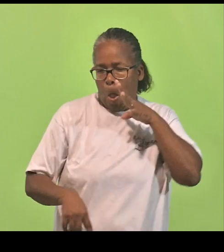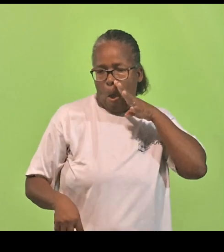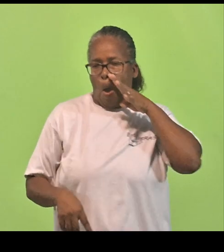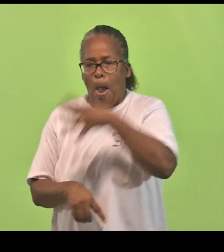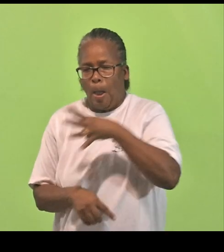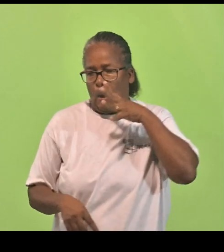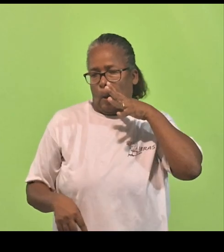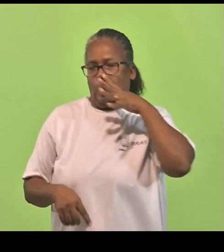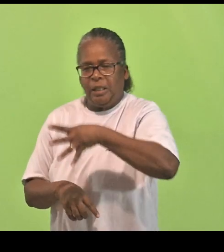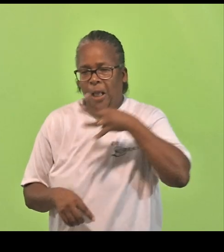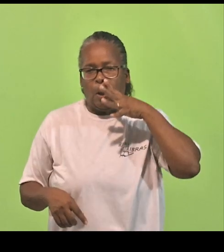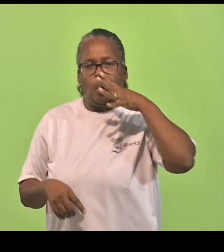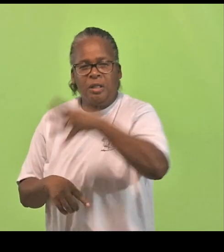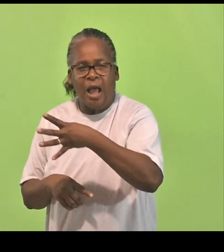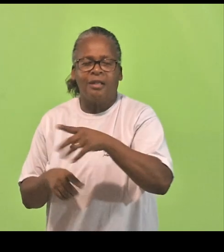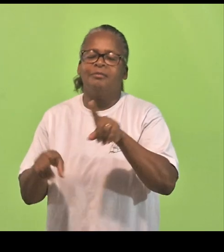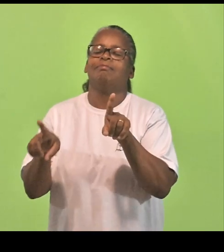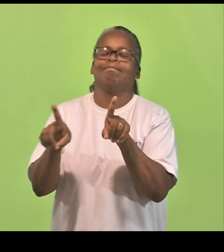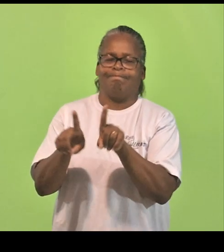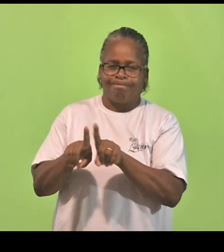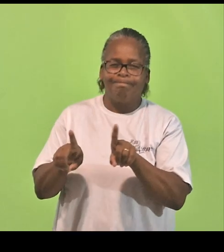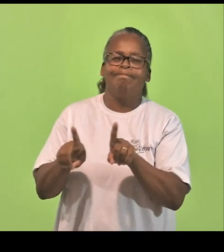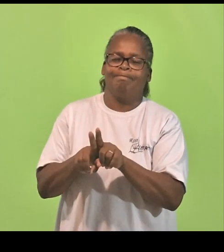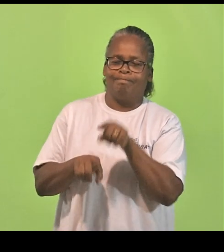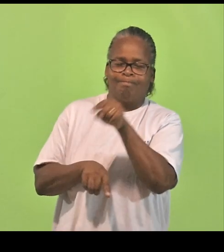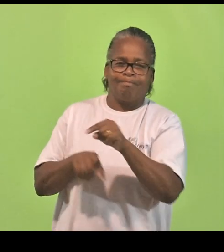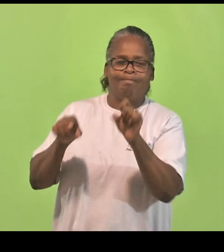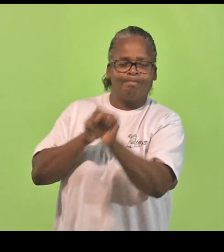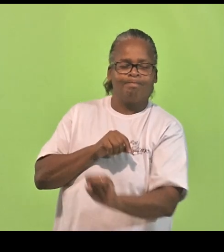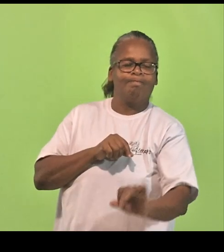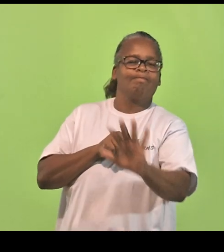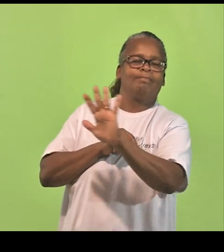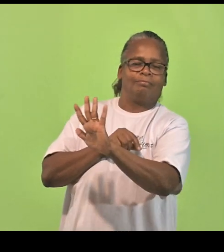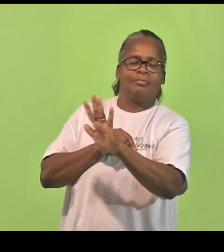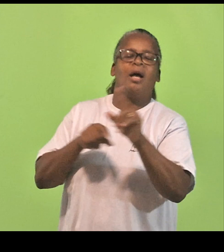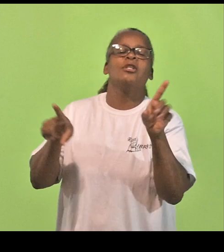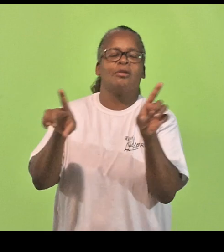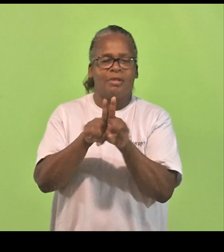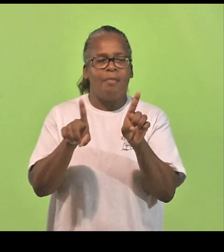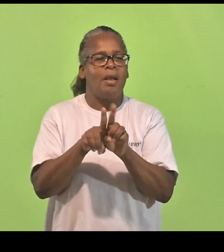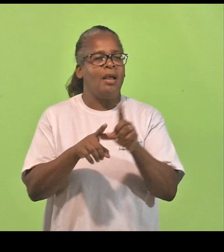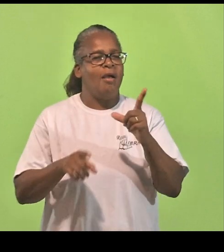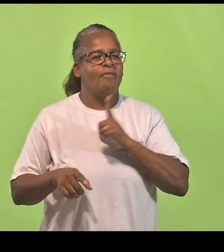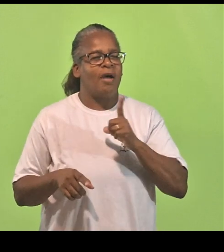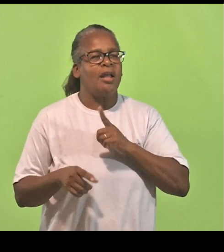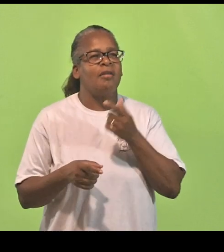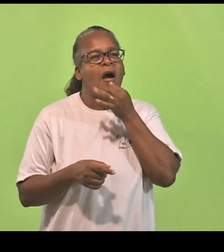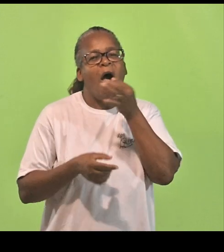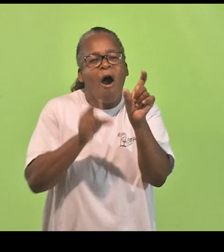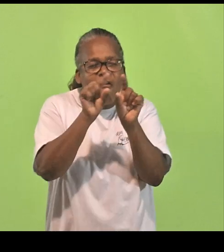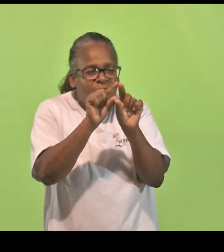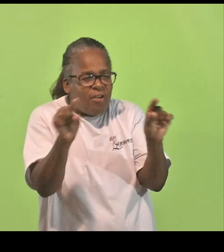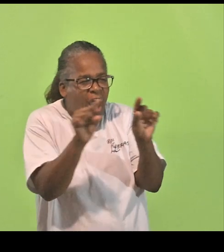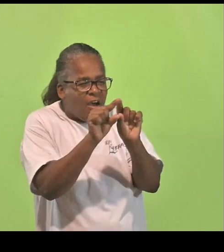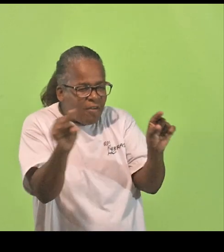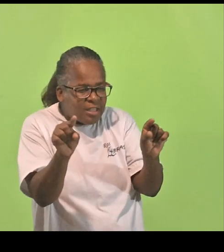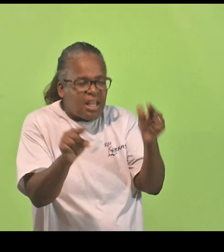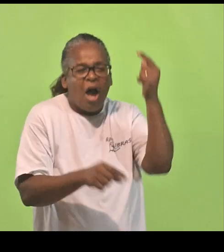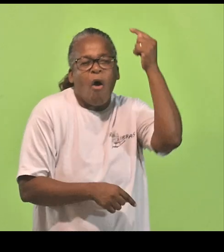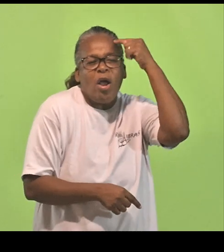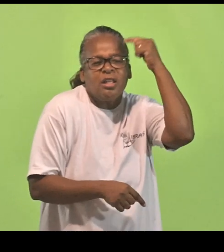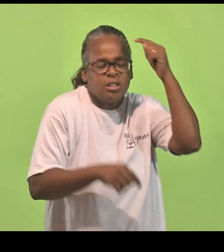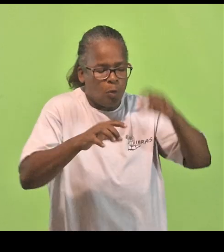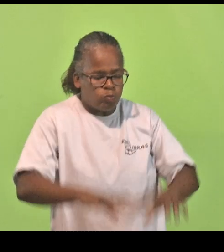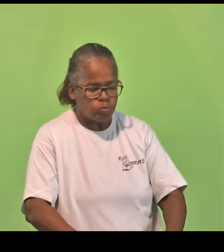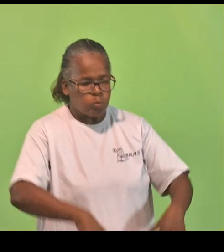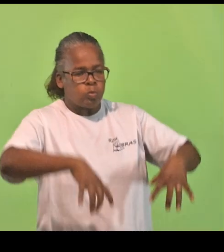e comparados com essas figuras. As intervenções dessa obra incluem nas reportagens frases como "Eu entendi o templo e ergui uma